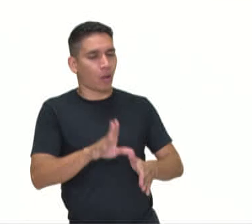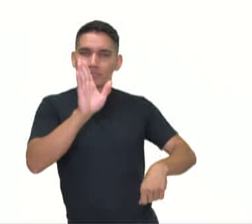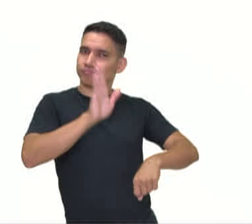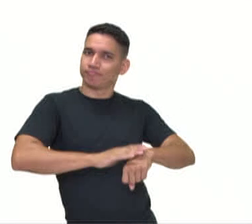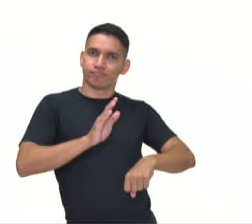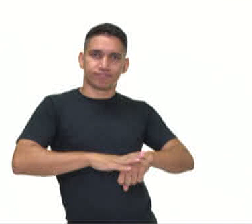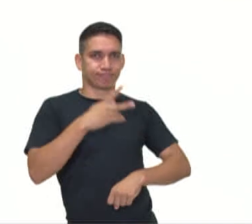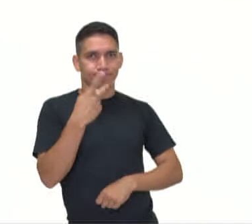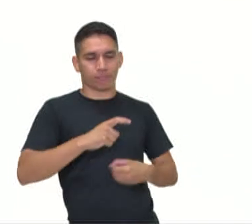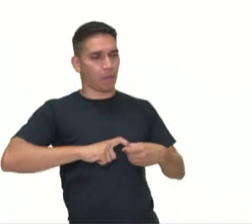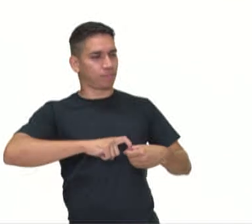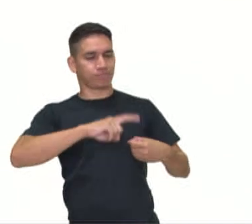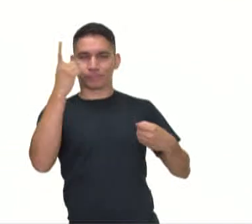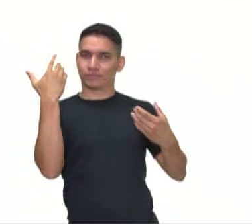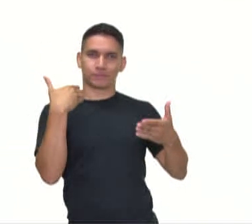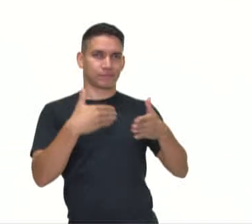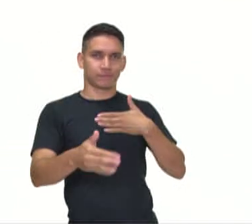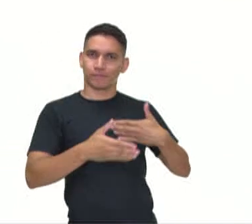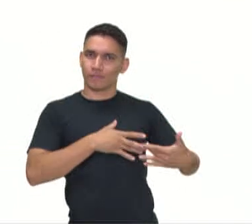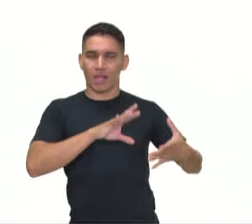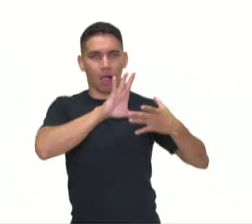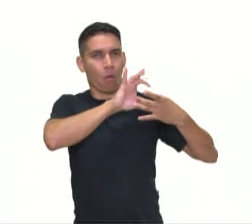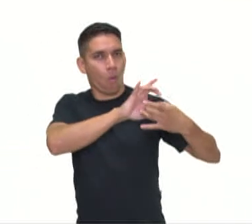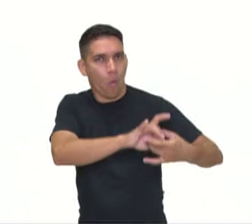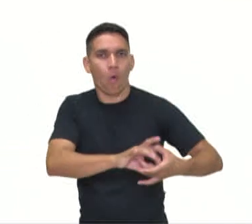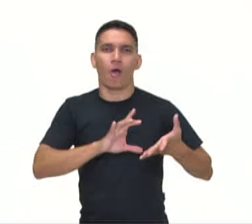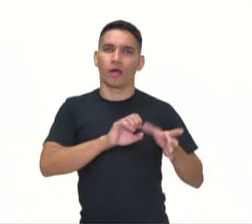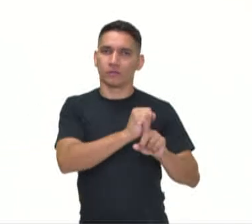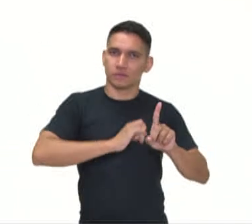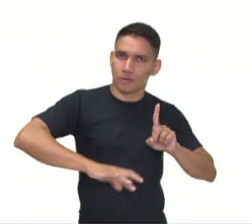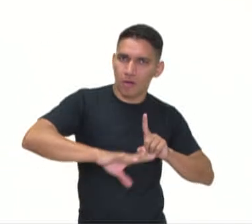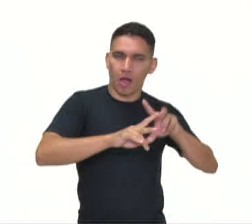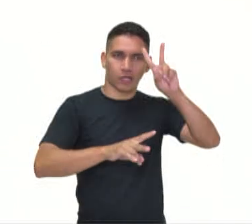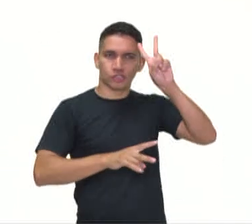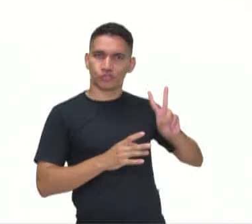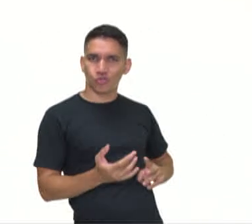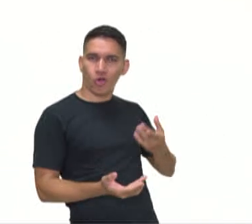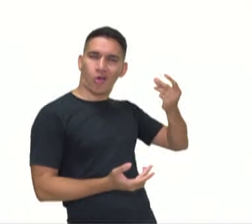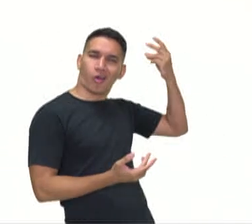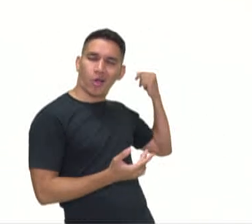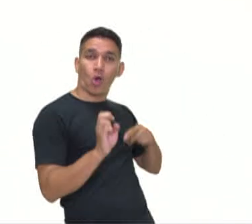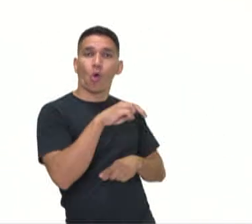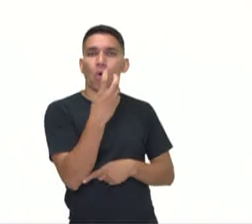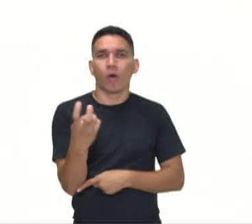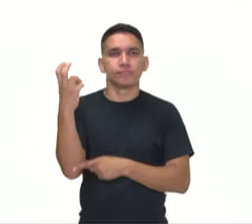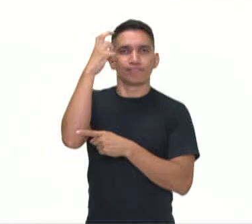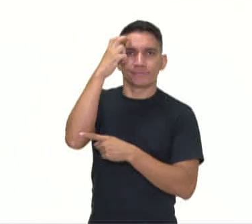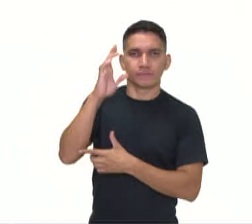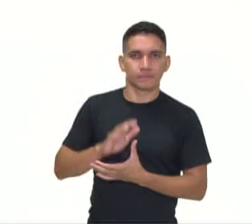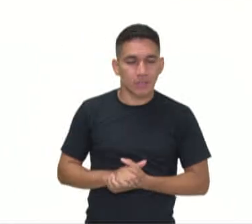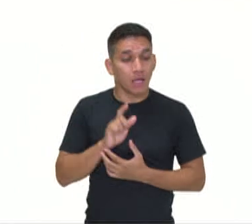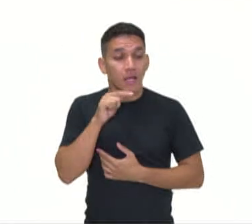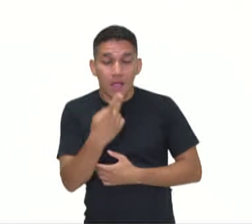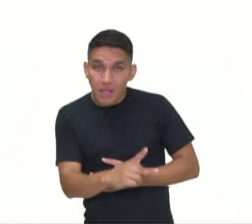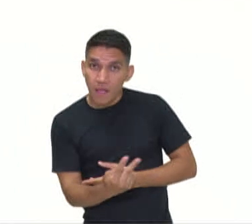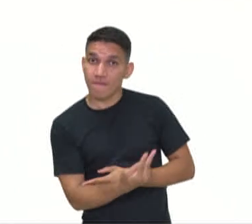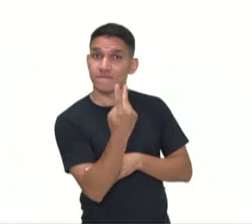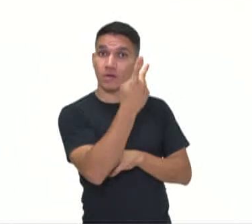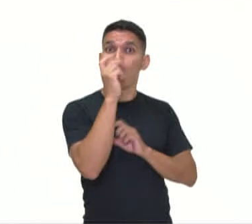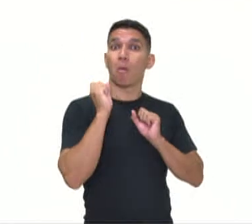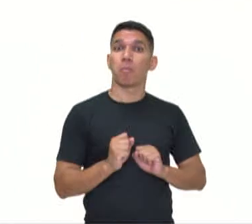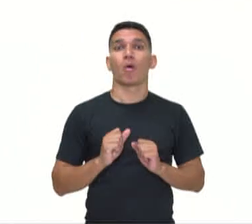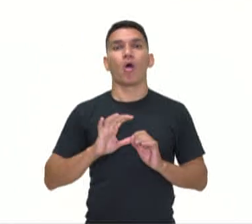mesmos, independentemente do contexto social, histórico ou cultural. Ou seja, são aqueles que podem ser